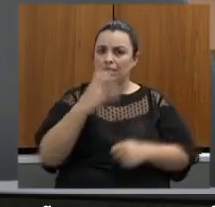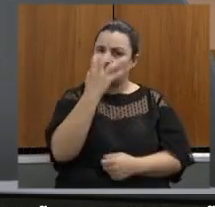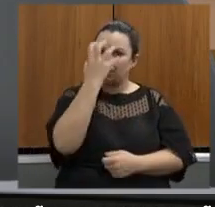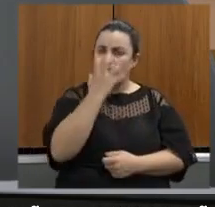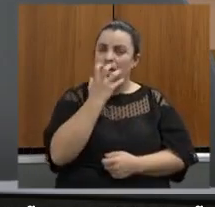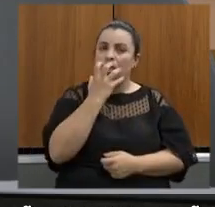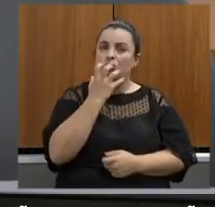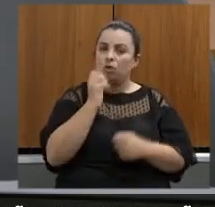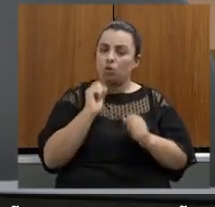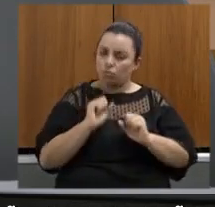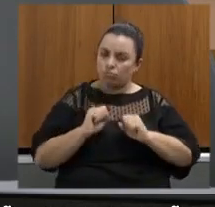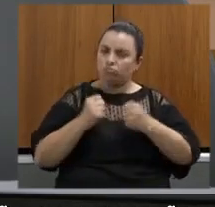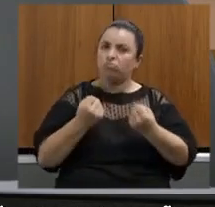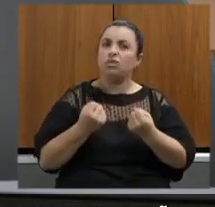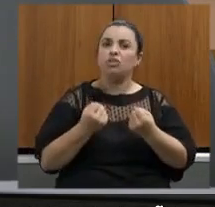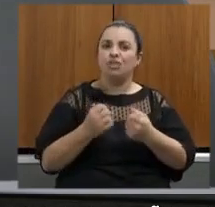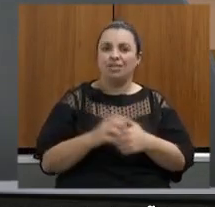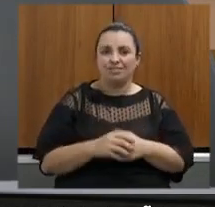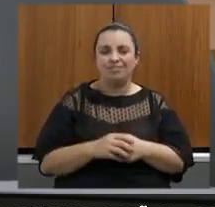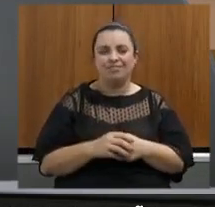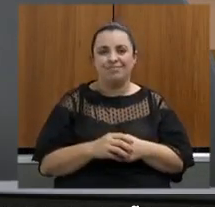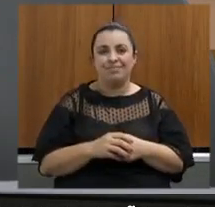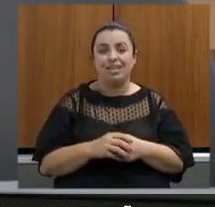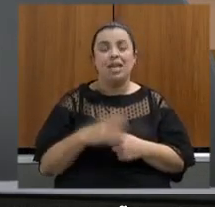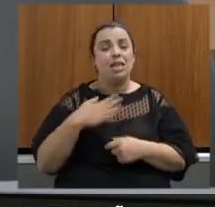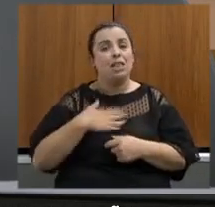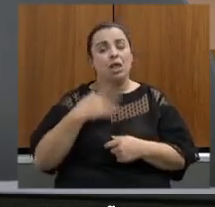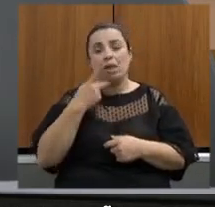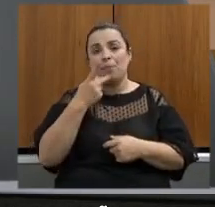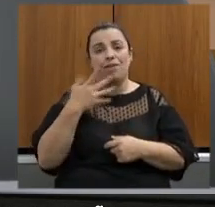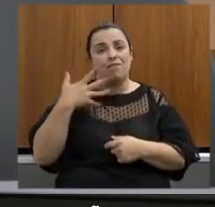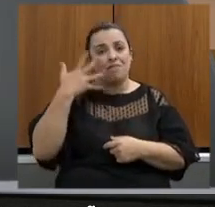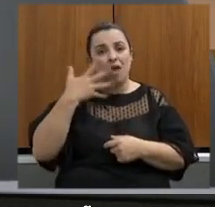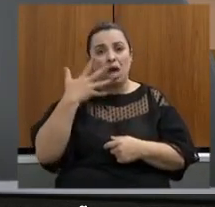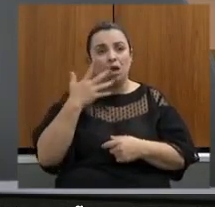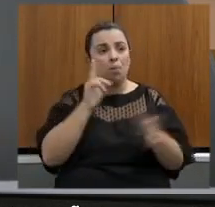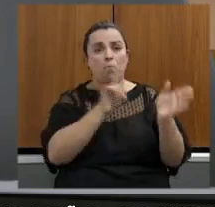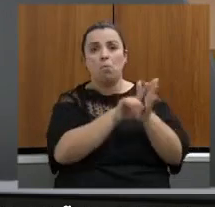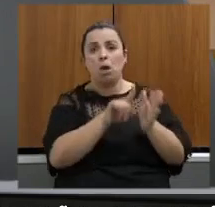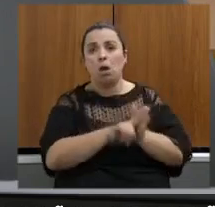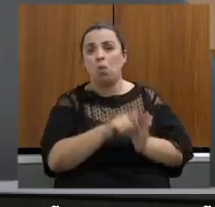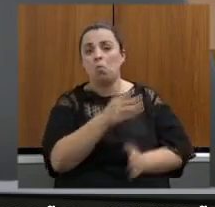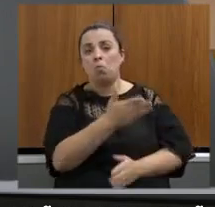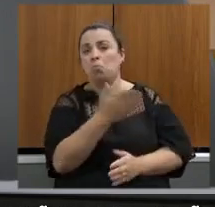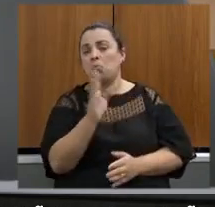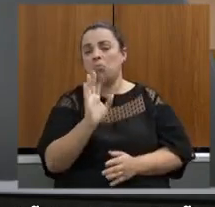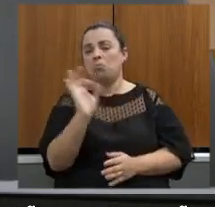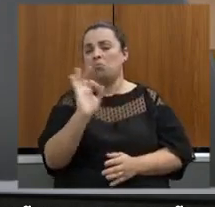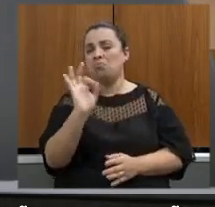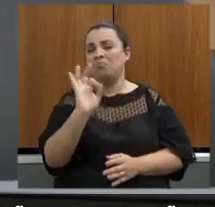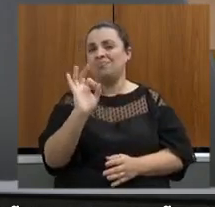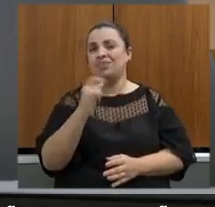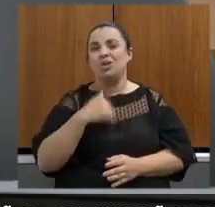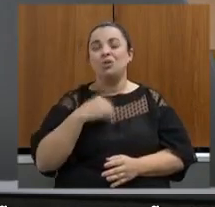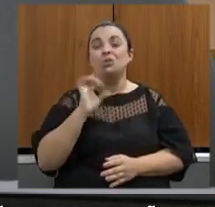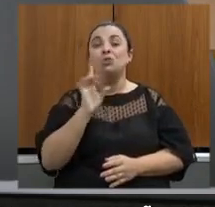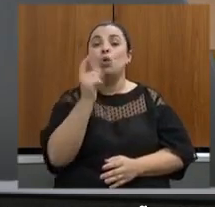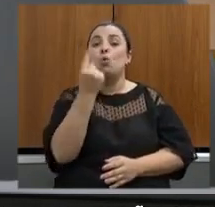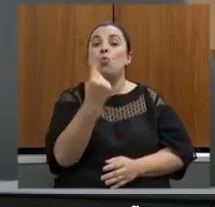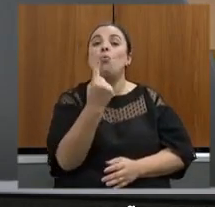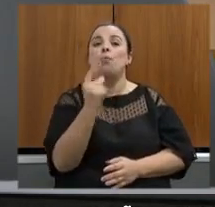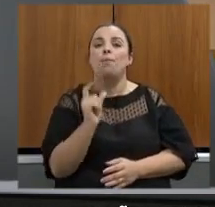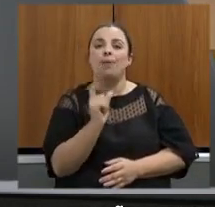dedicação então no final da minha fala eu não tenho nenhuma e os novos secretários Não eu só tenho uma